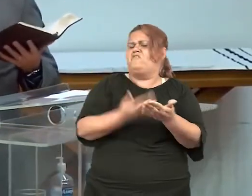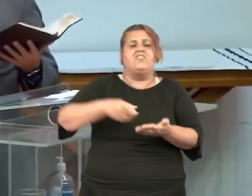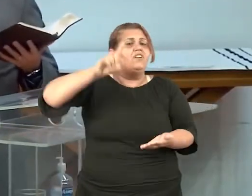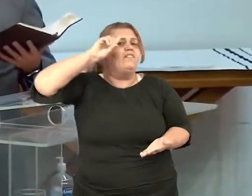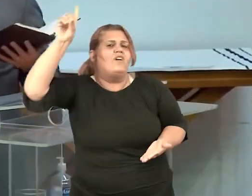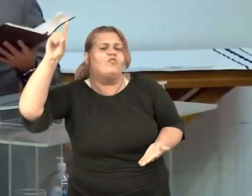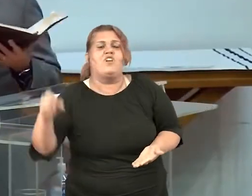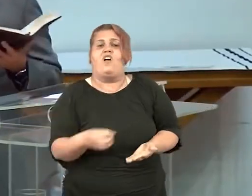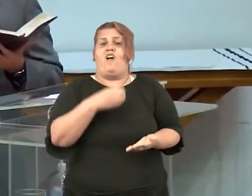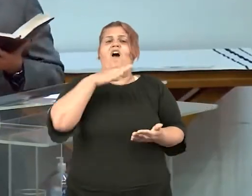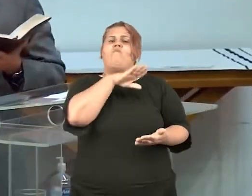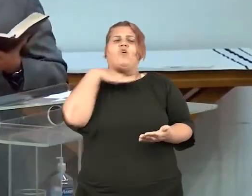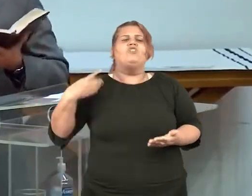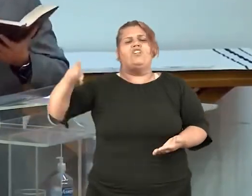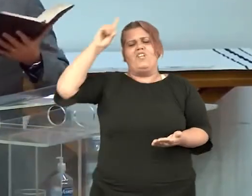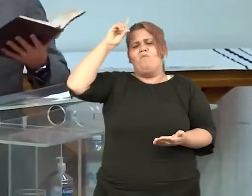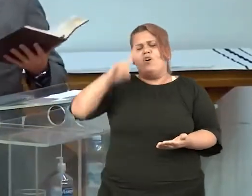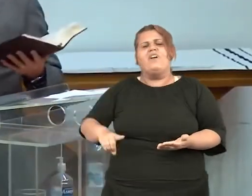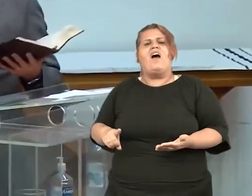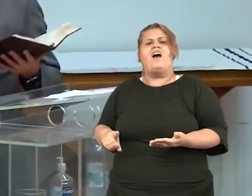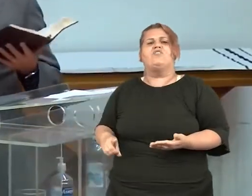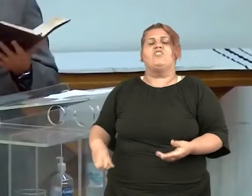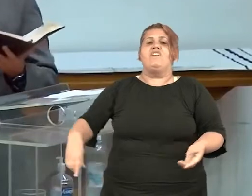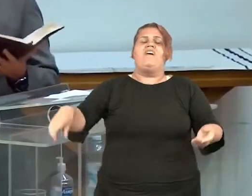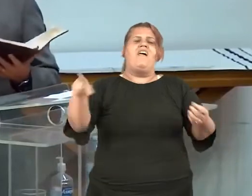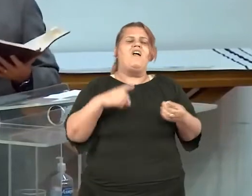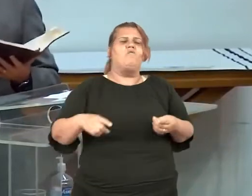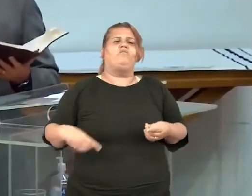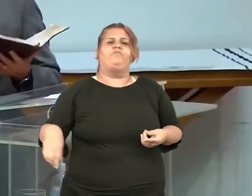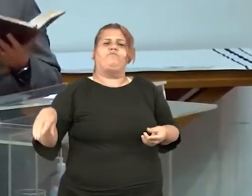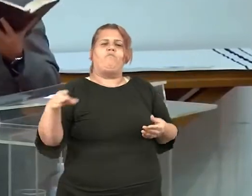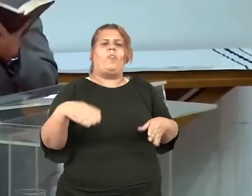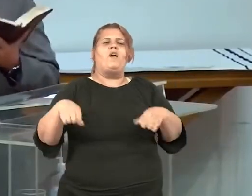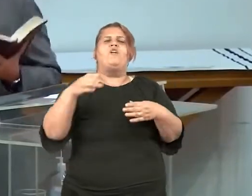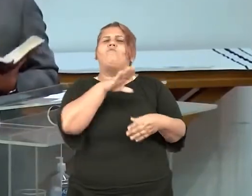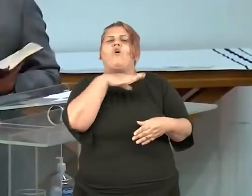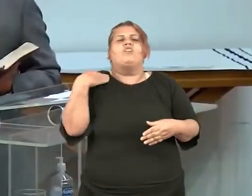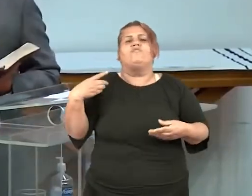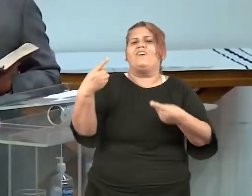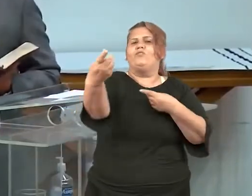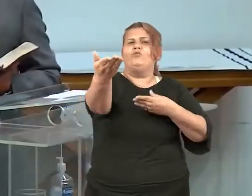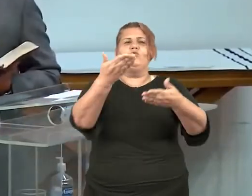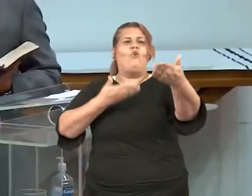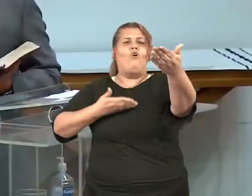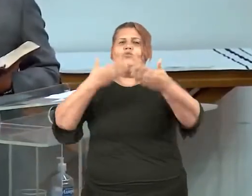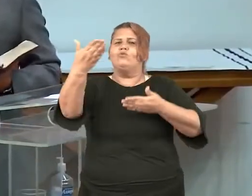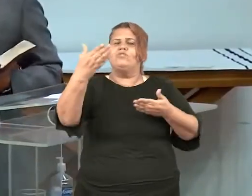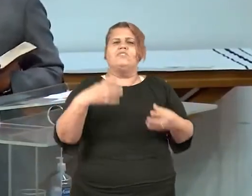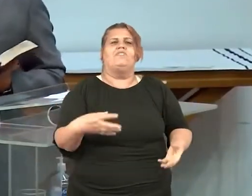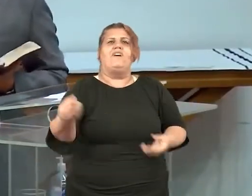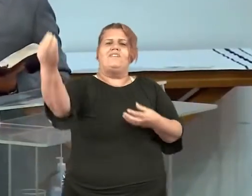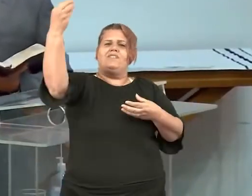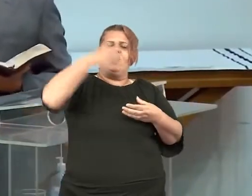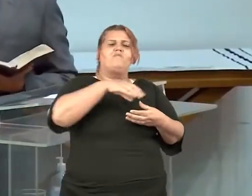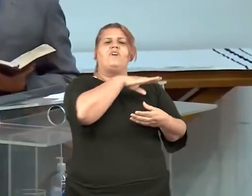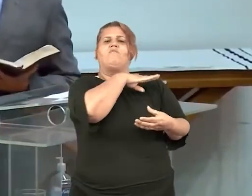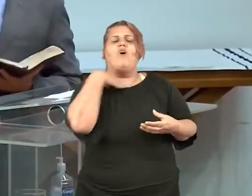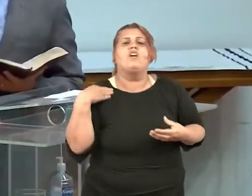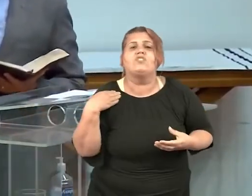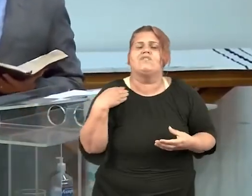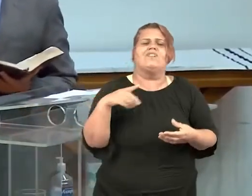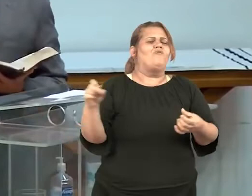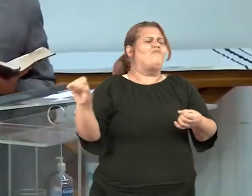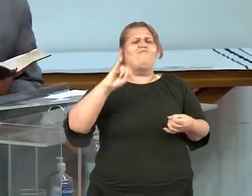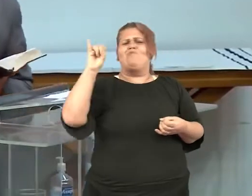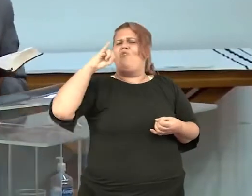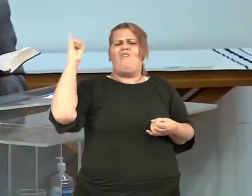todos. Ela é o sinal de igualdade na equação da vida, ela chega a todos. Por quê? Porque não